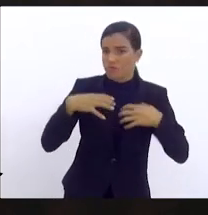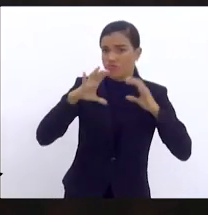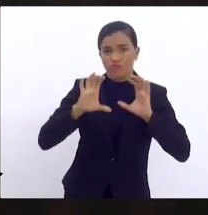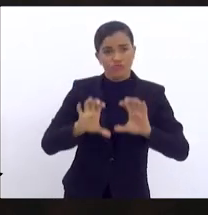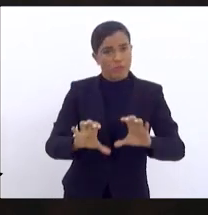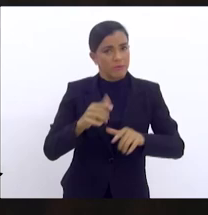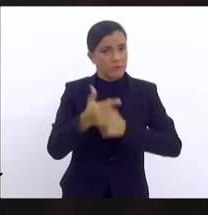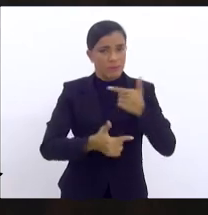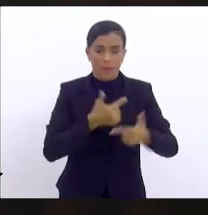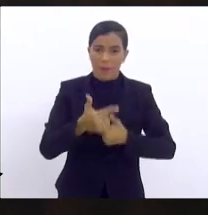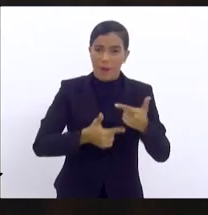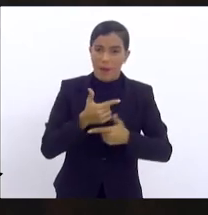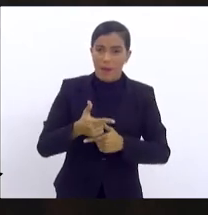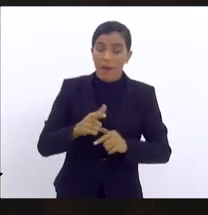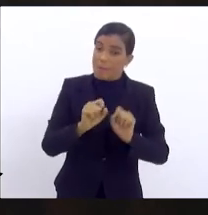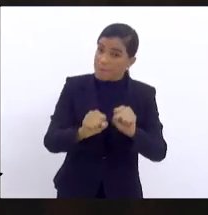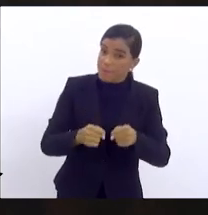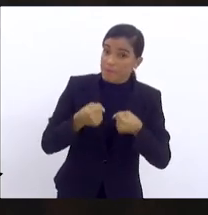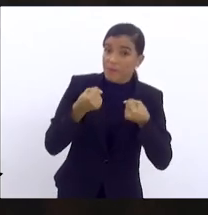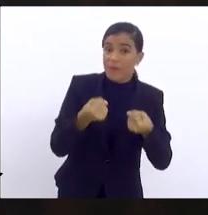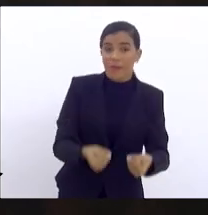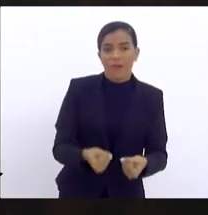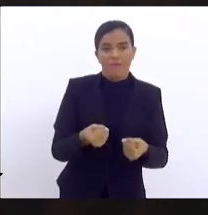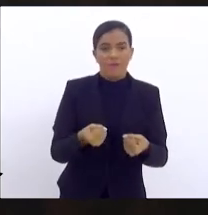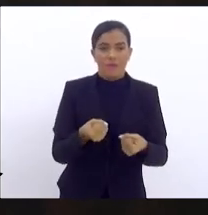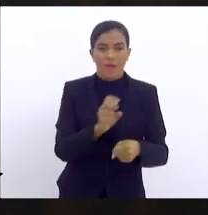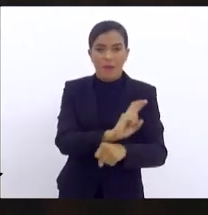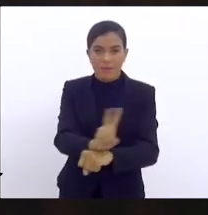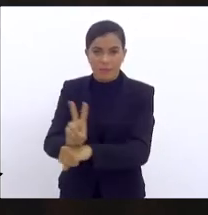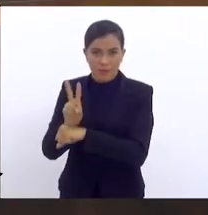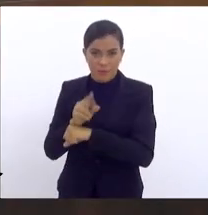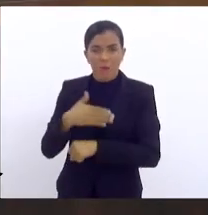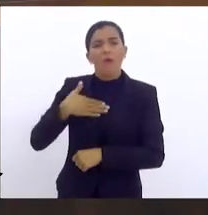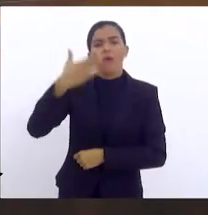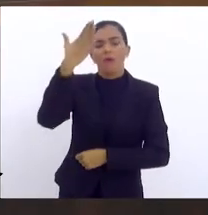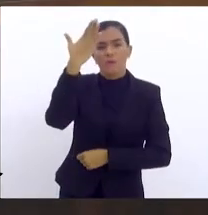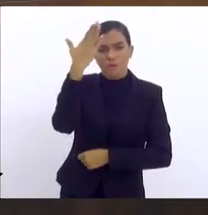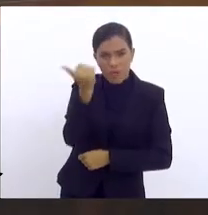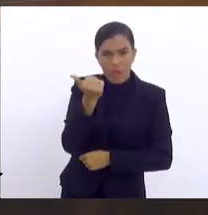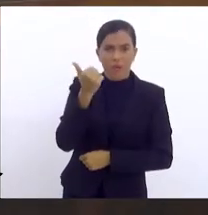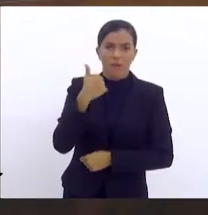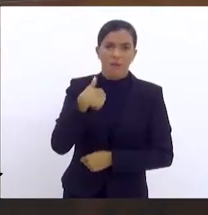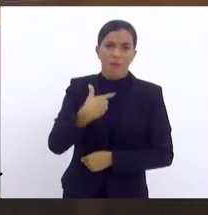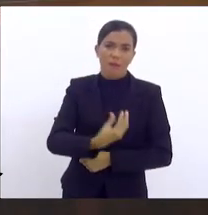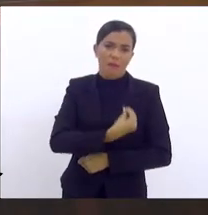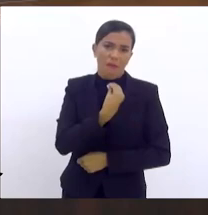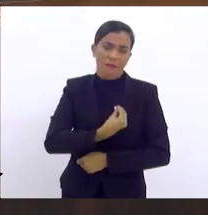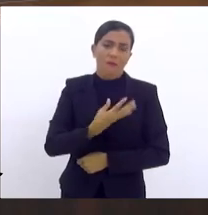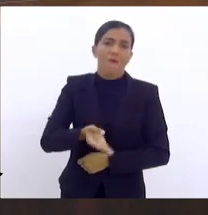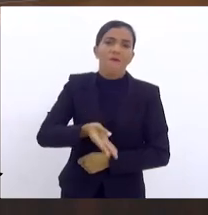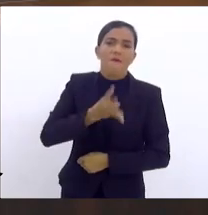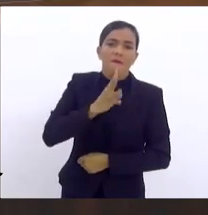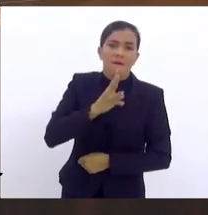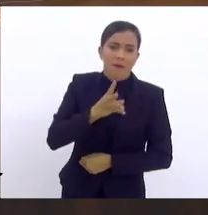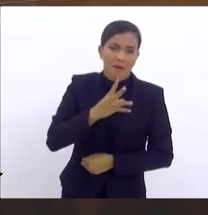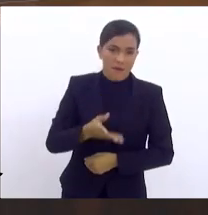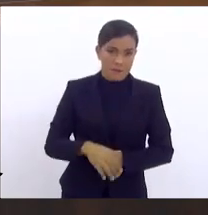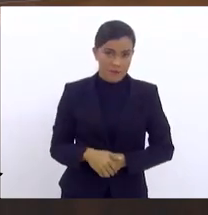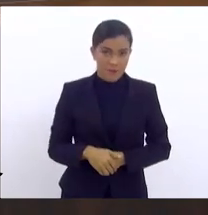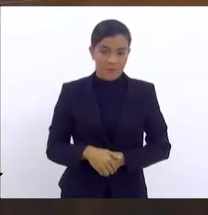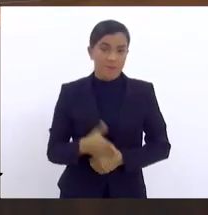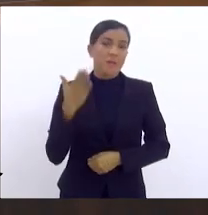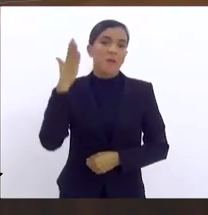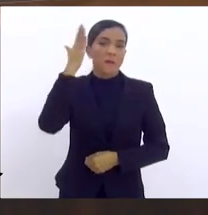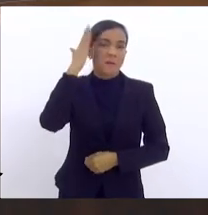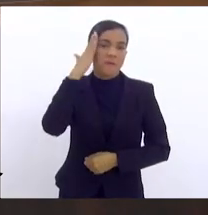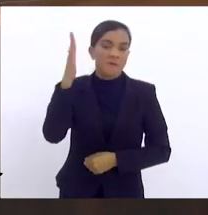aqui para defender as forças de segurança porque eu sei porque eu já passei aquilo na rua ali eu sei o que